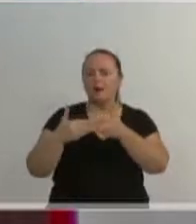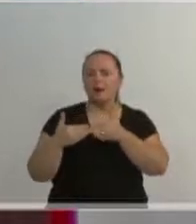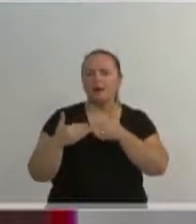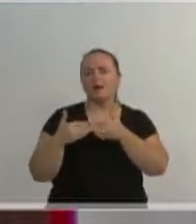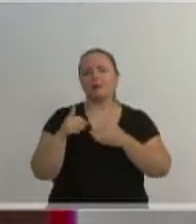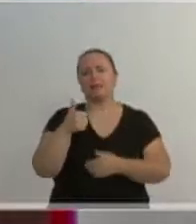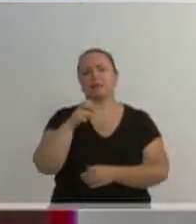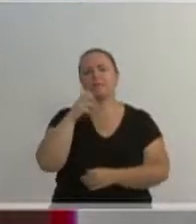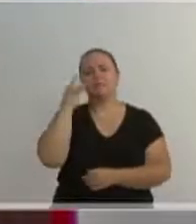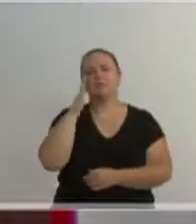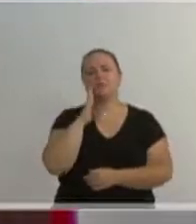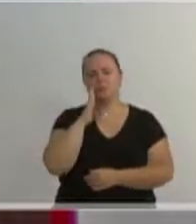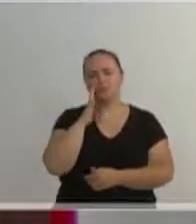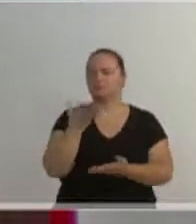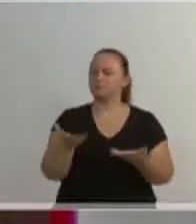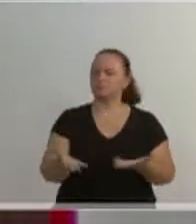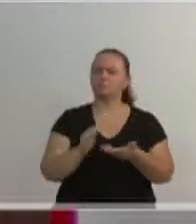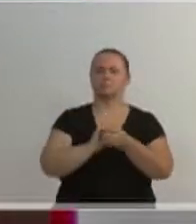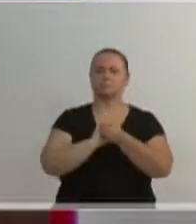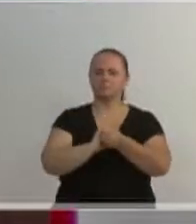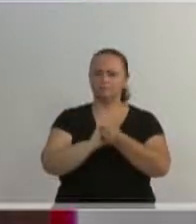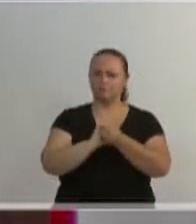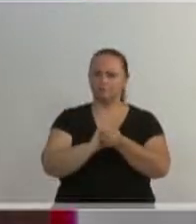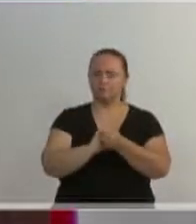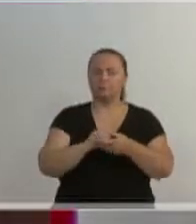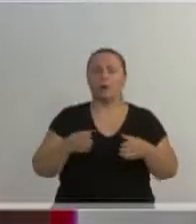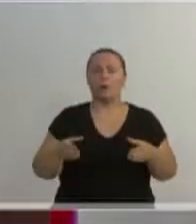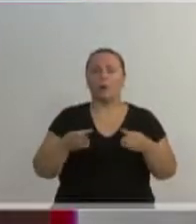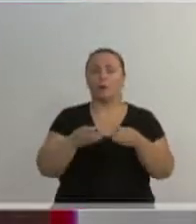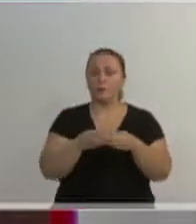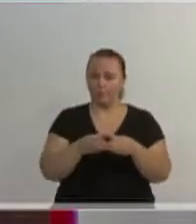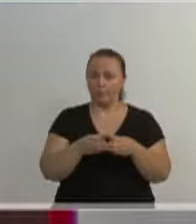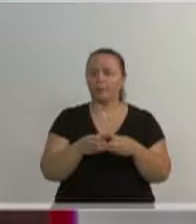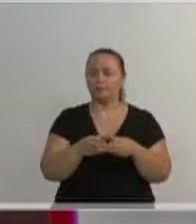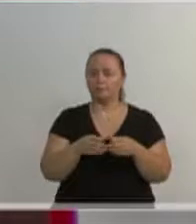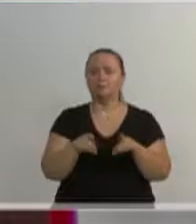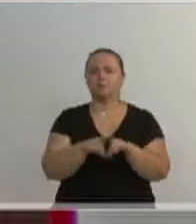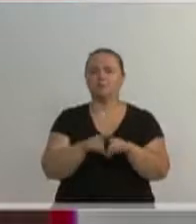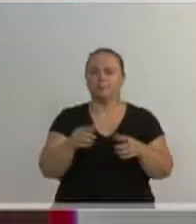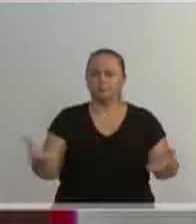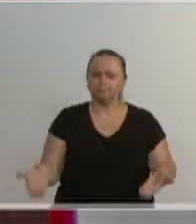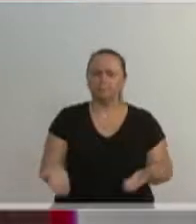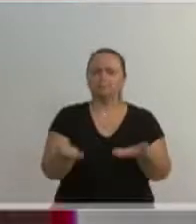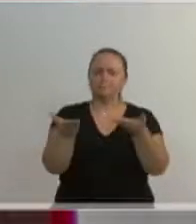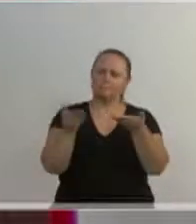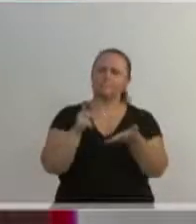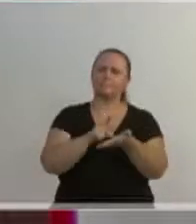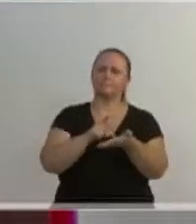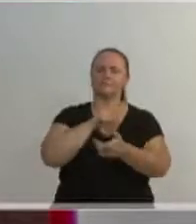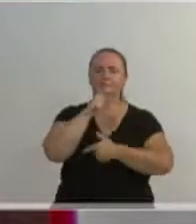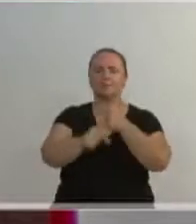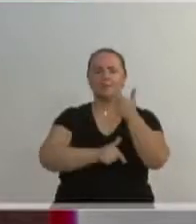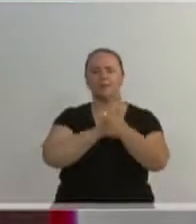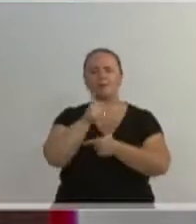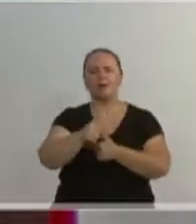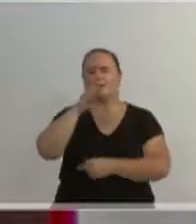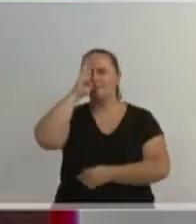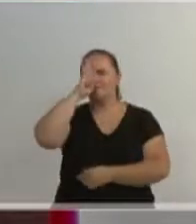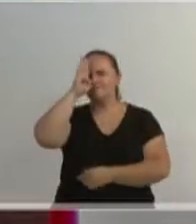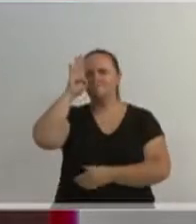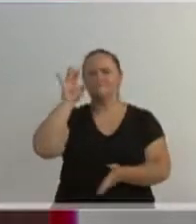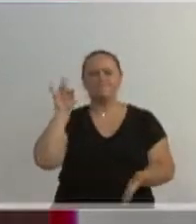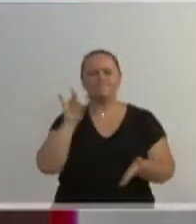dias então quero aqui parabenizar toda a equipe ressaltar que enaltecia mais uma vez o trabalho principalmente